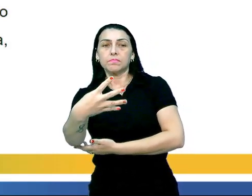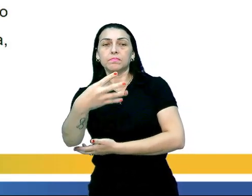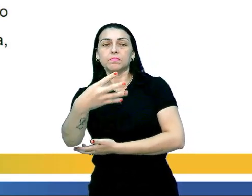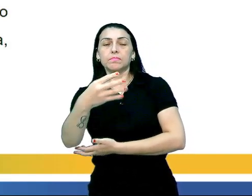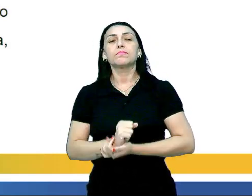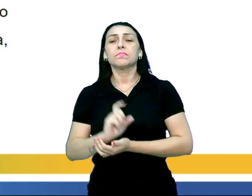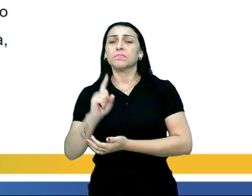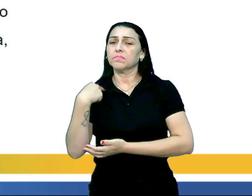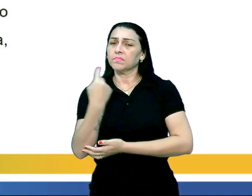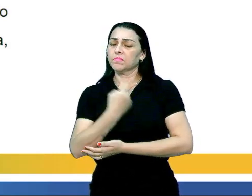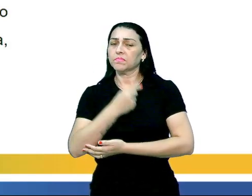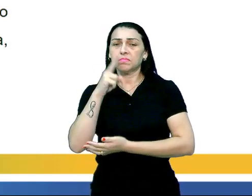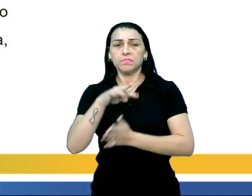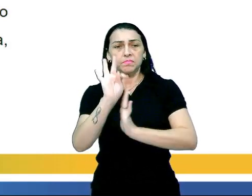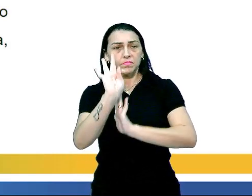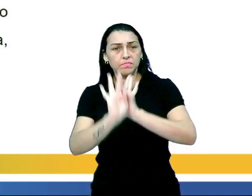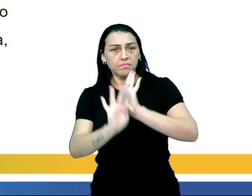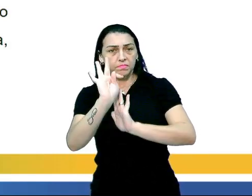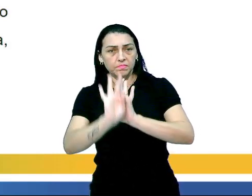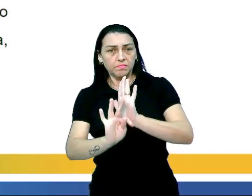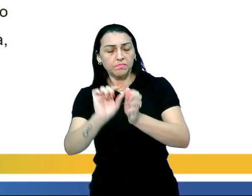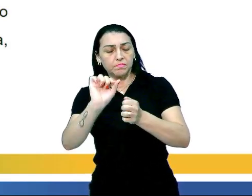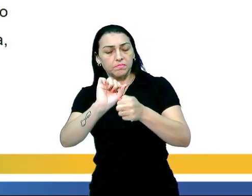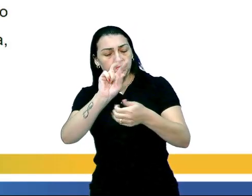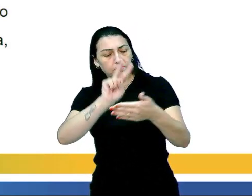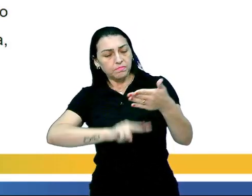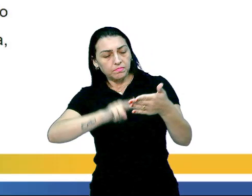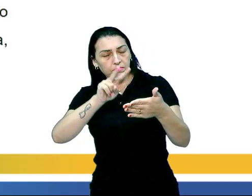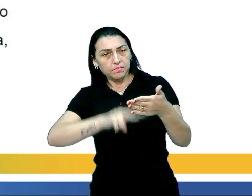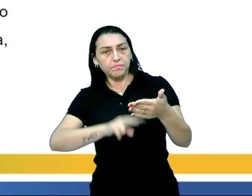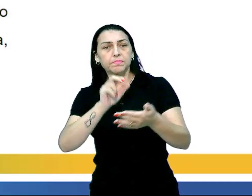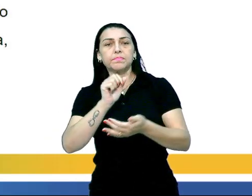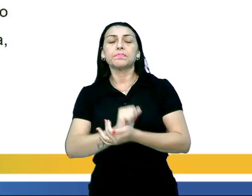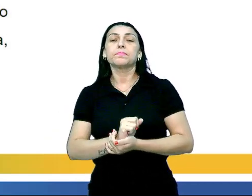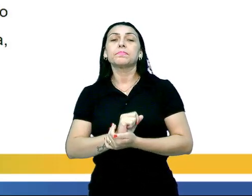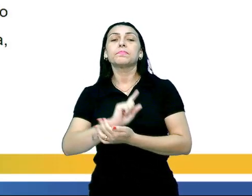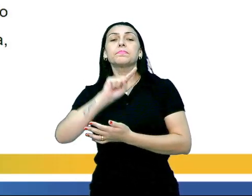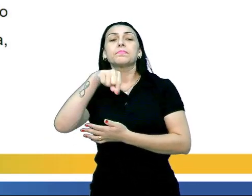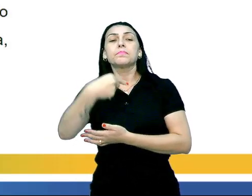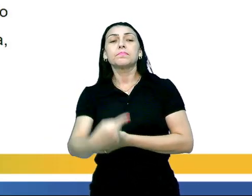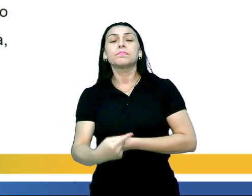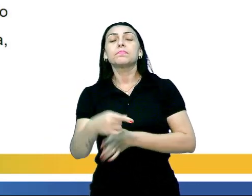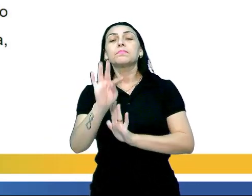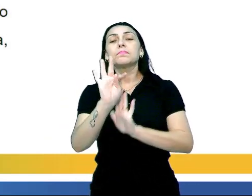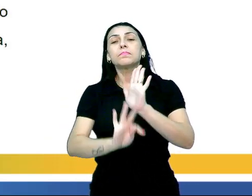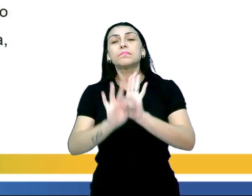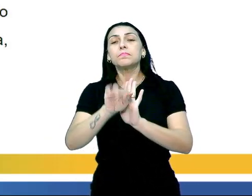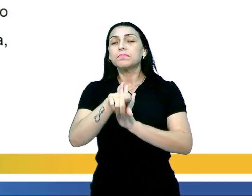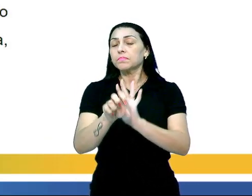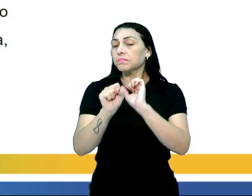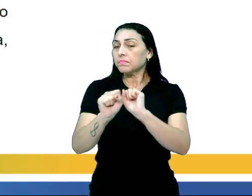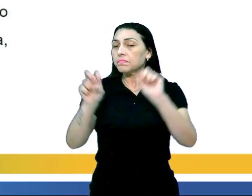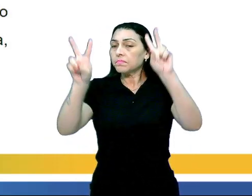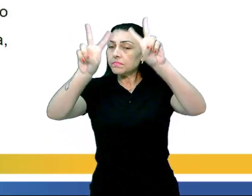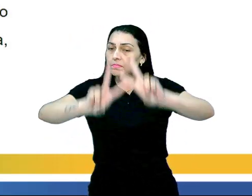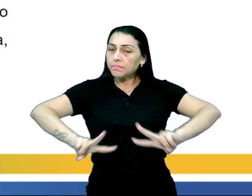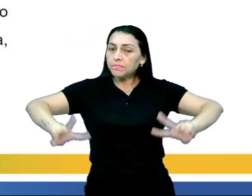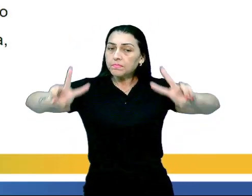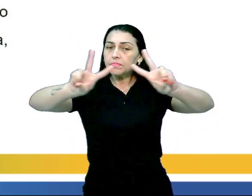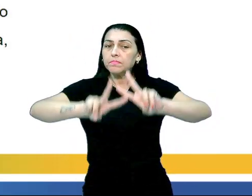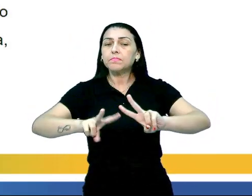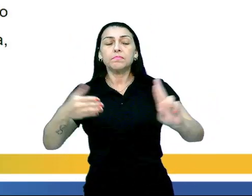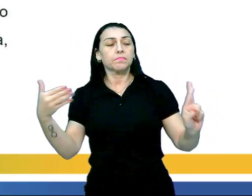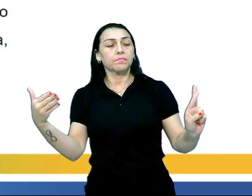164. Nós temos aí um texto que eu vou fazer a leitura do mesmo e abaixo do texto vocês podem visualizar